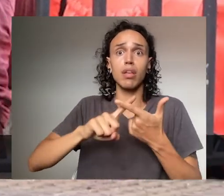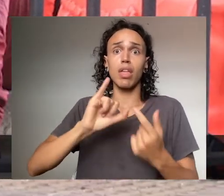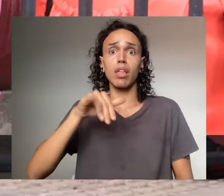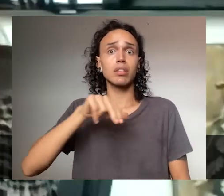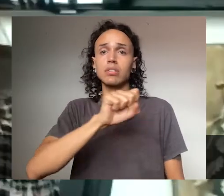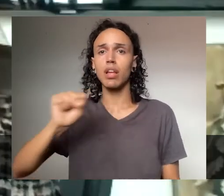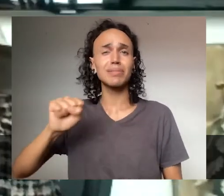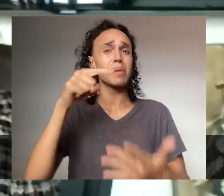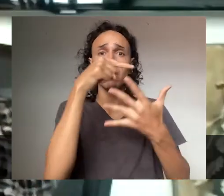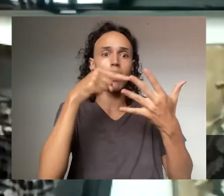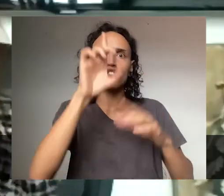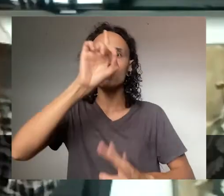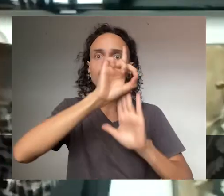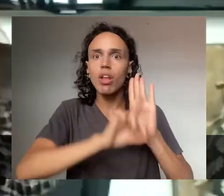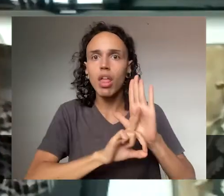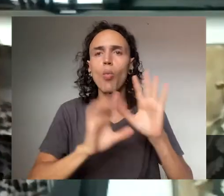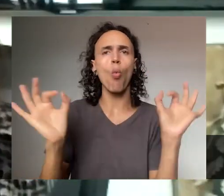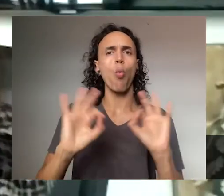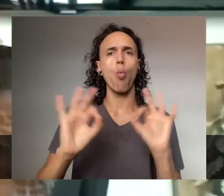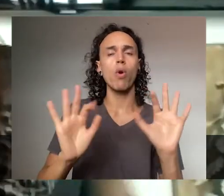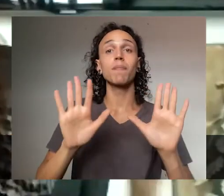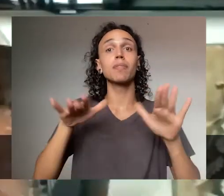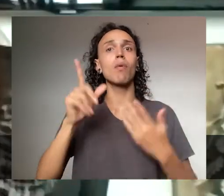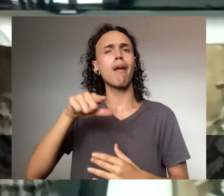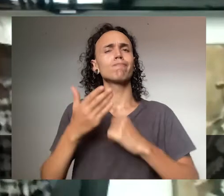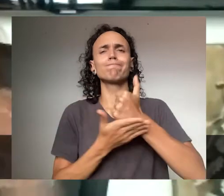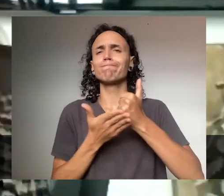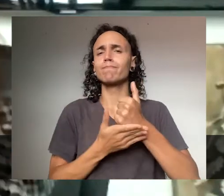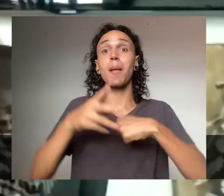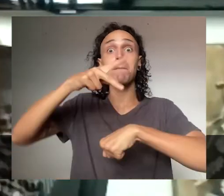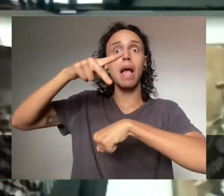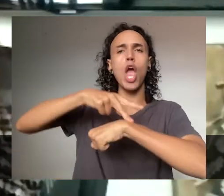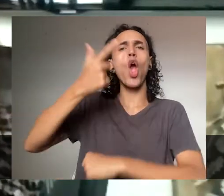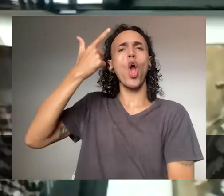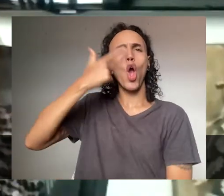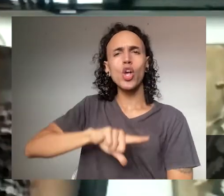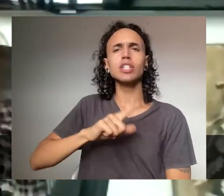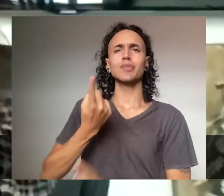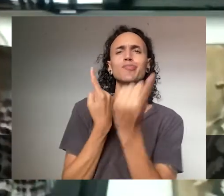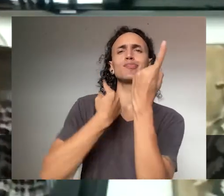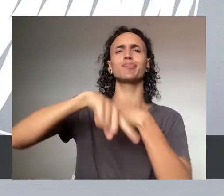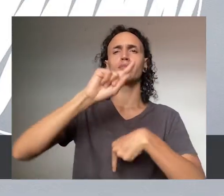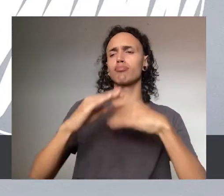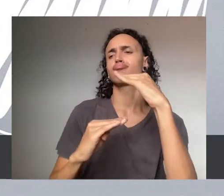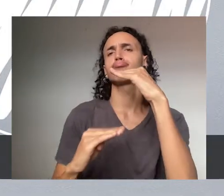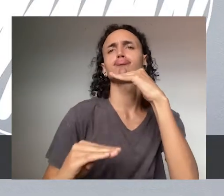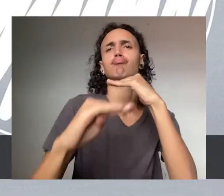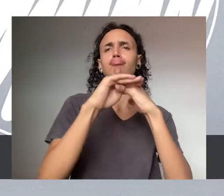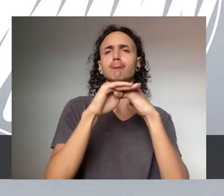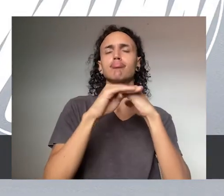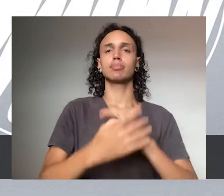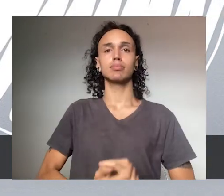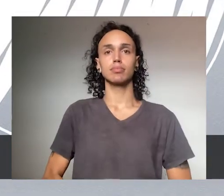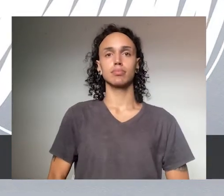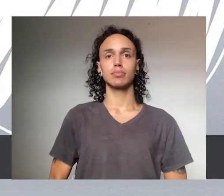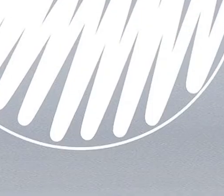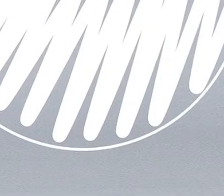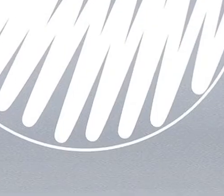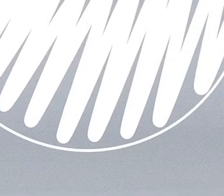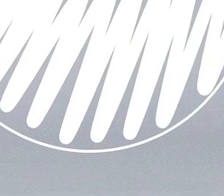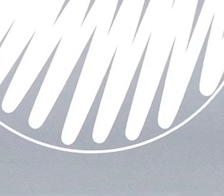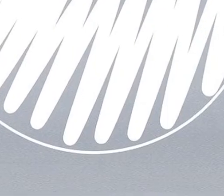direito a nada. Então, isso é fundamental para a gente pensar num país que possa crescer de uma forma mais justa, mais sustentável.